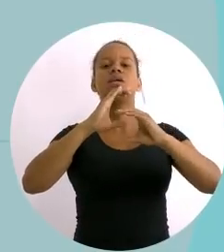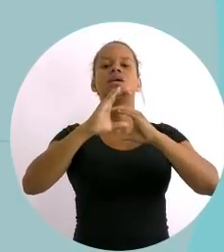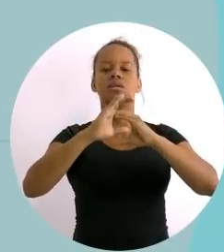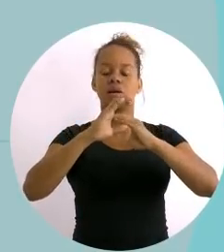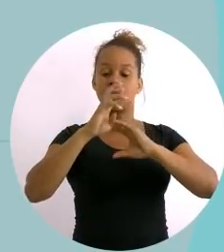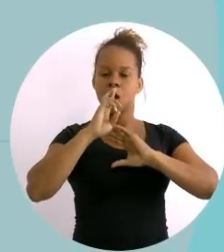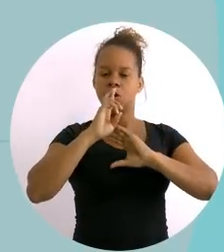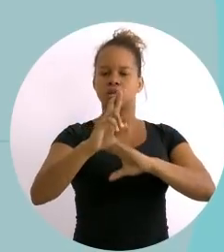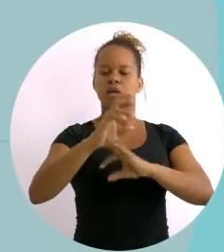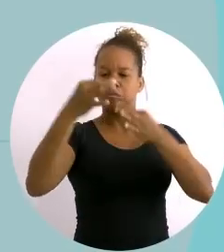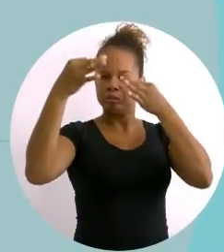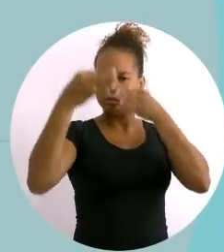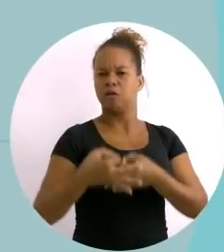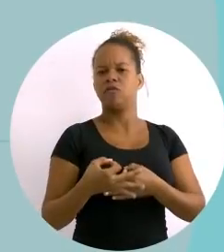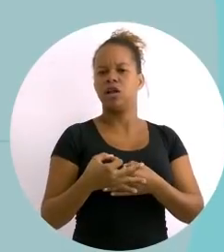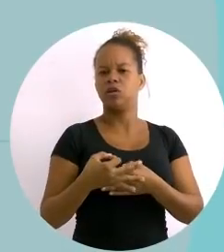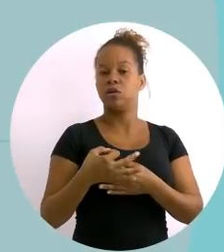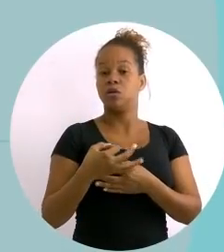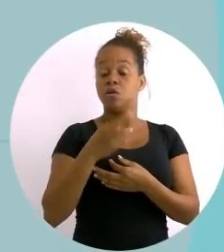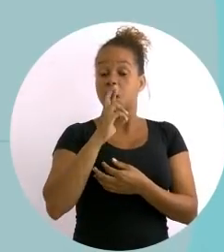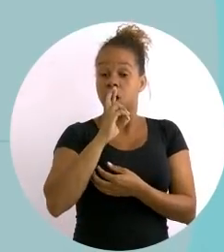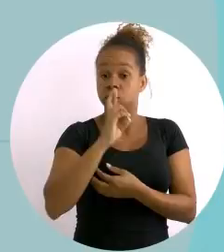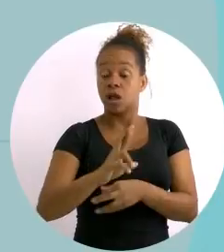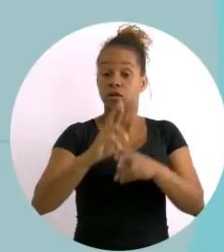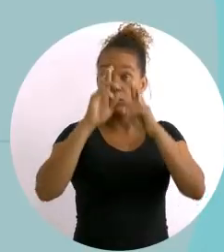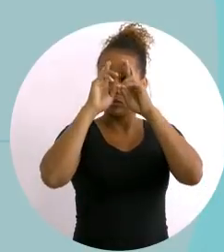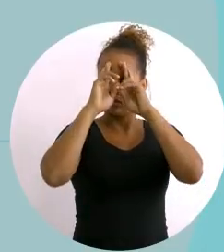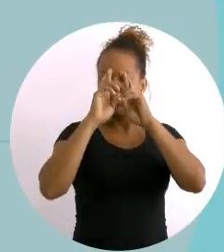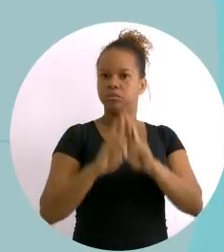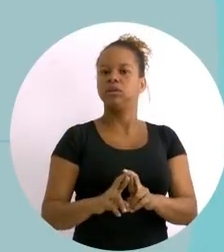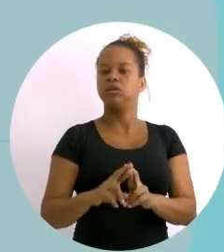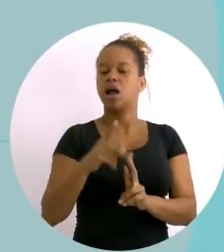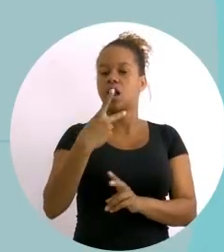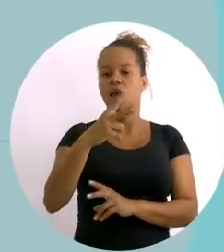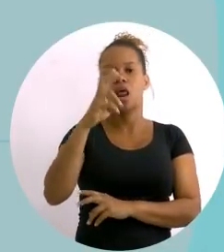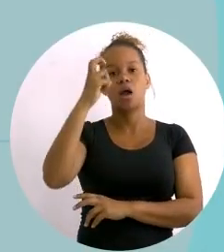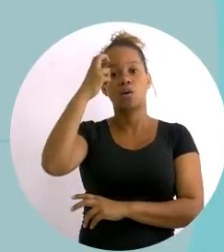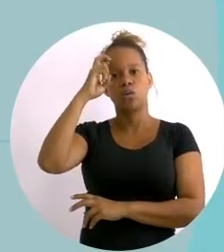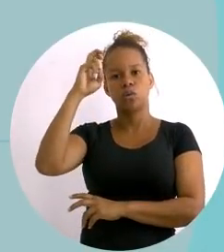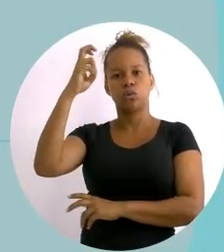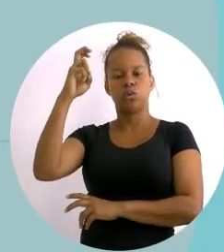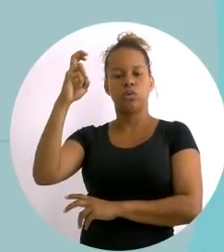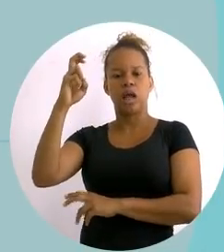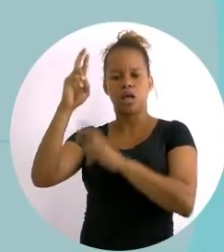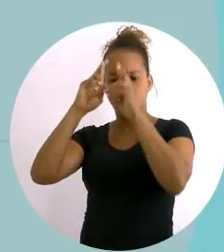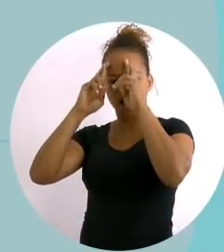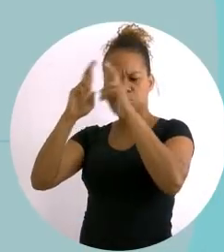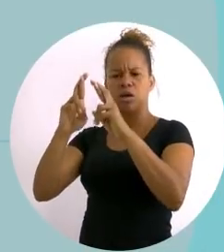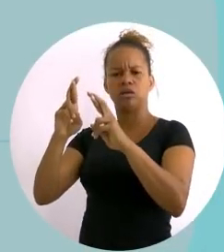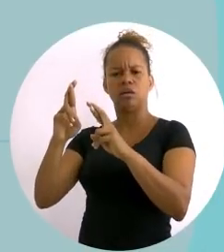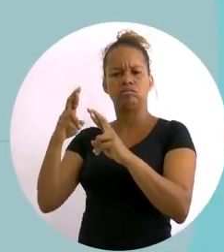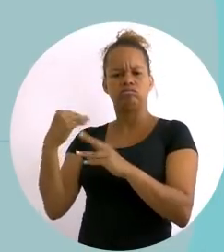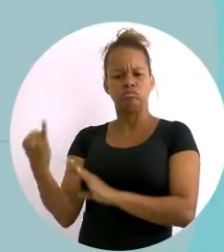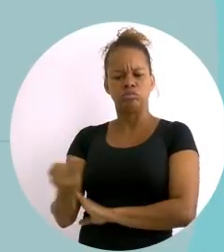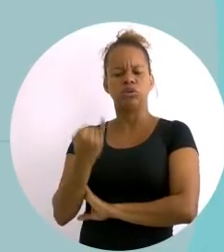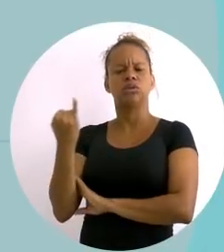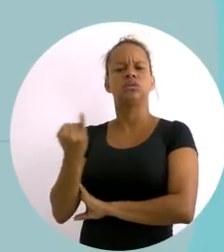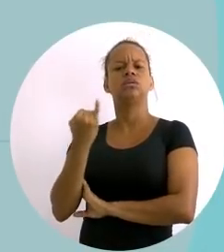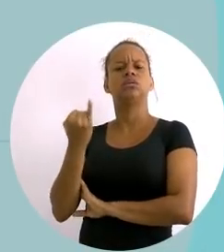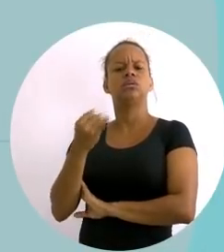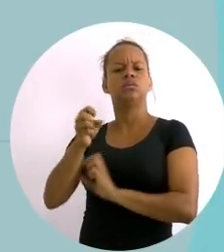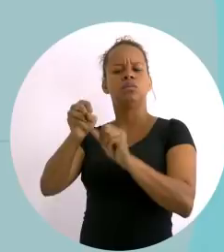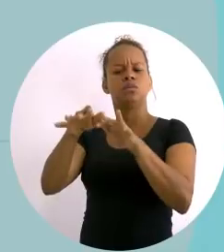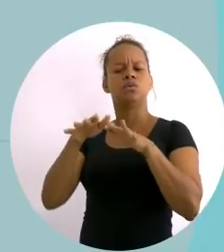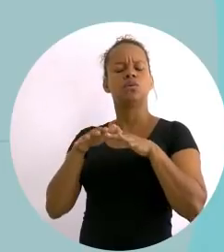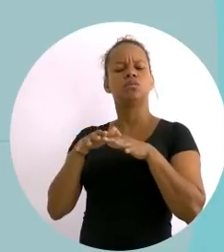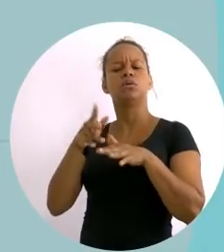um resultado eficaz, um resultado que respeita aquela cultura, que respeita os seus principais públicos, sendo